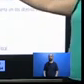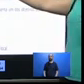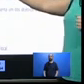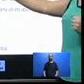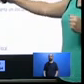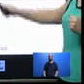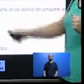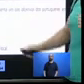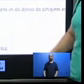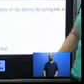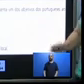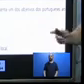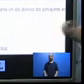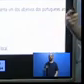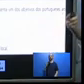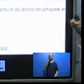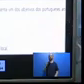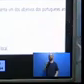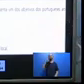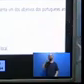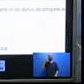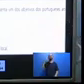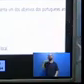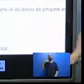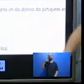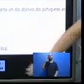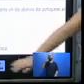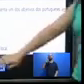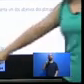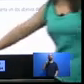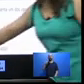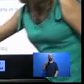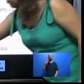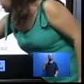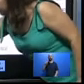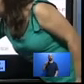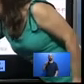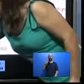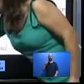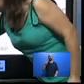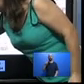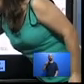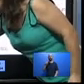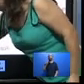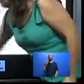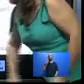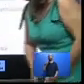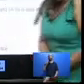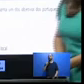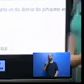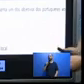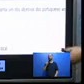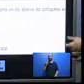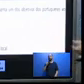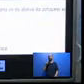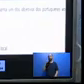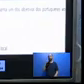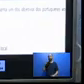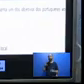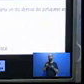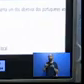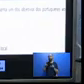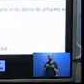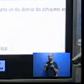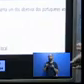Quem o produziu? Quem produziu esse mapa? Eu vou lá na minha legenda, olha lá a minha legenda. Quem